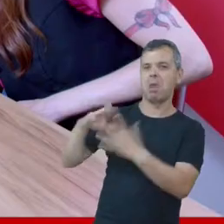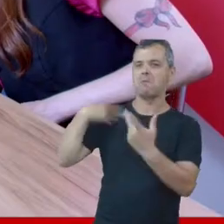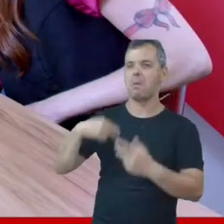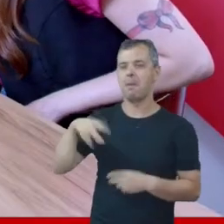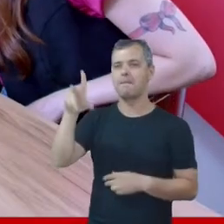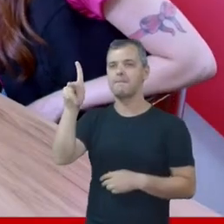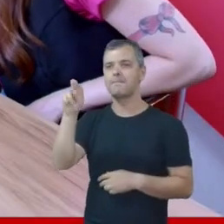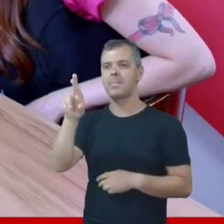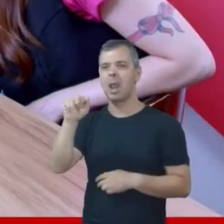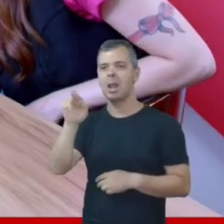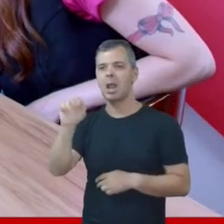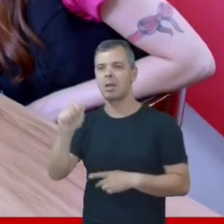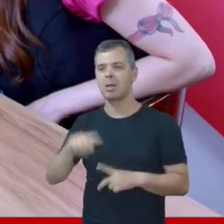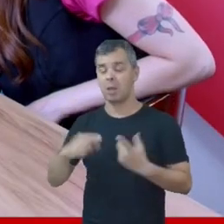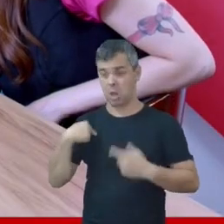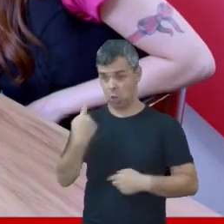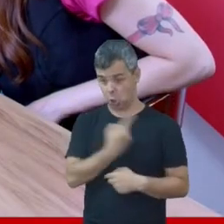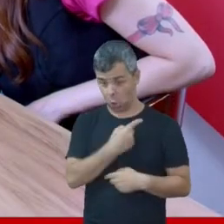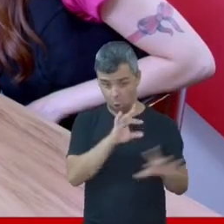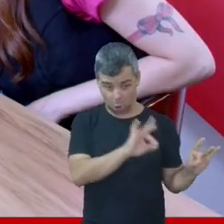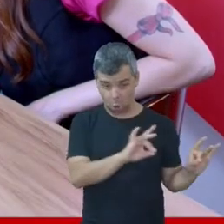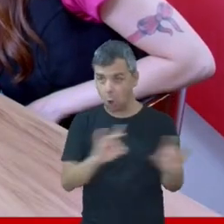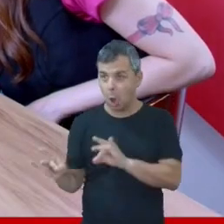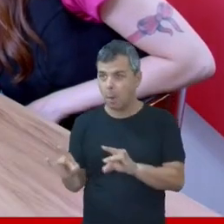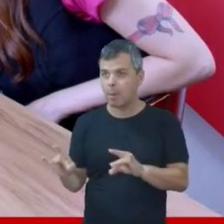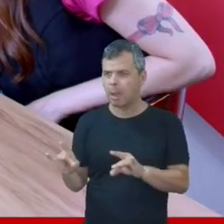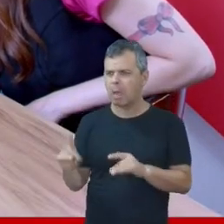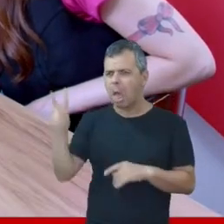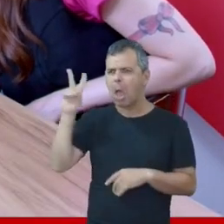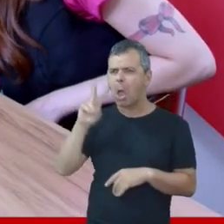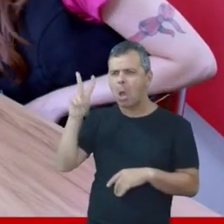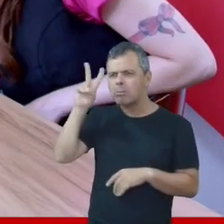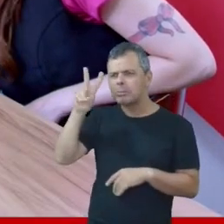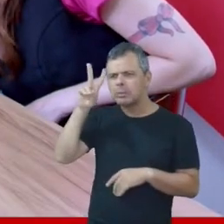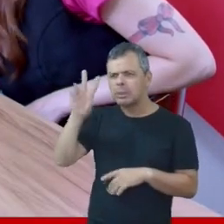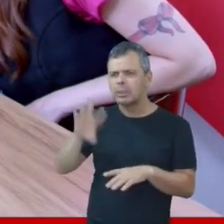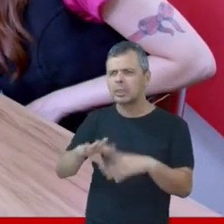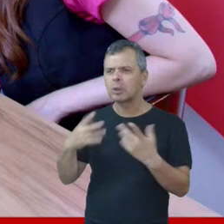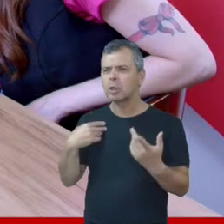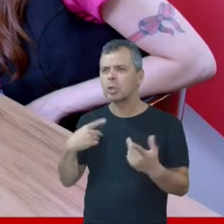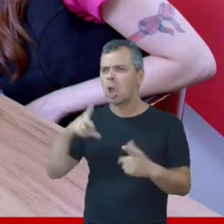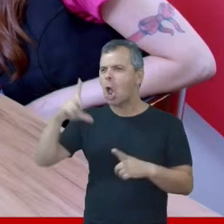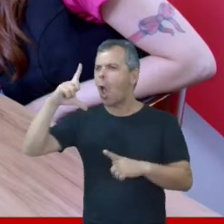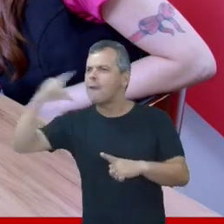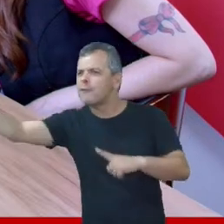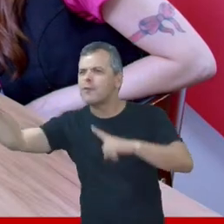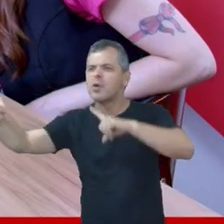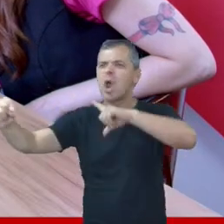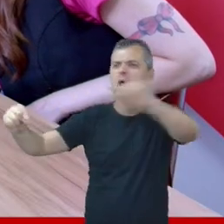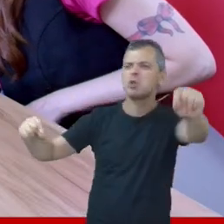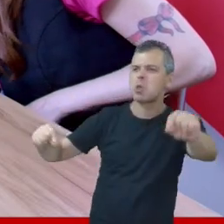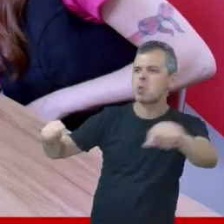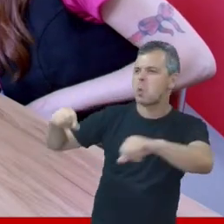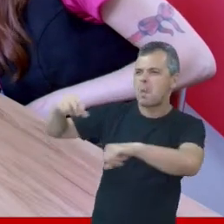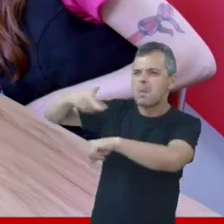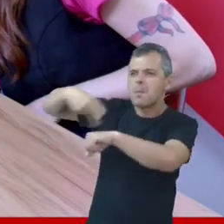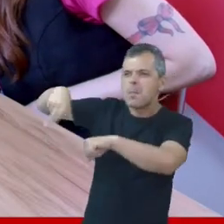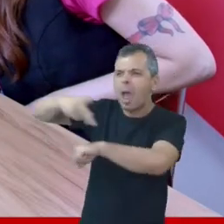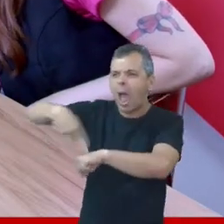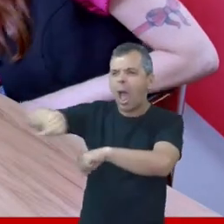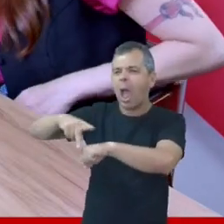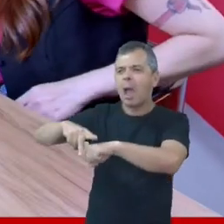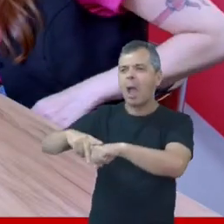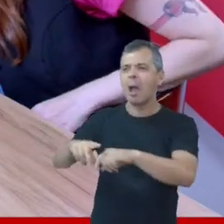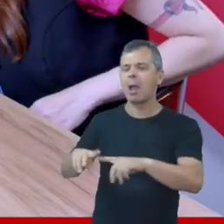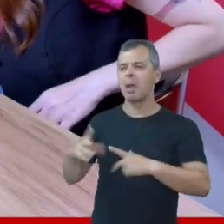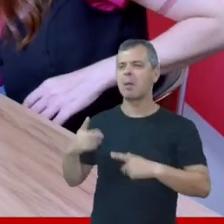Paraguai. Não E adianta. a gente viu uma história dessas, né? De um que fugiu aí pra um outro país e esses tempos